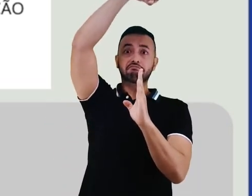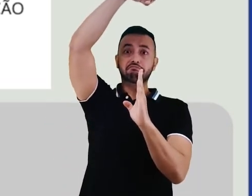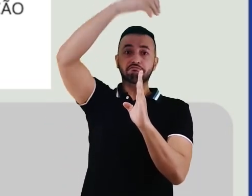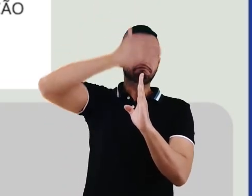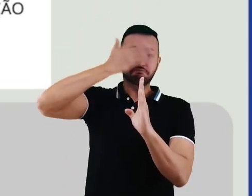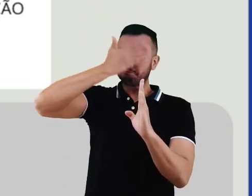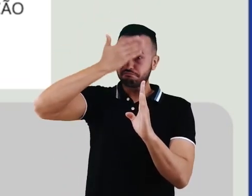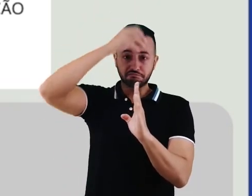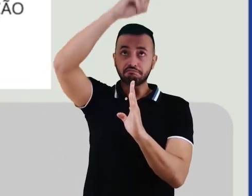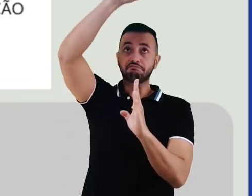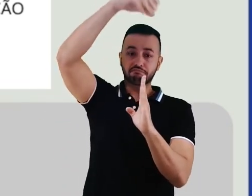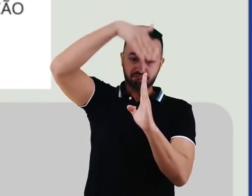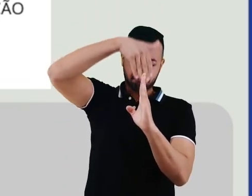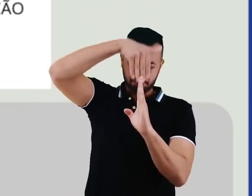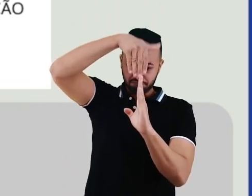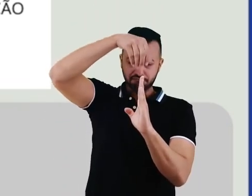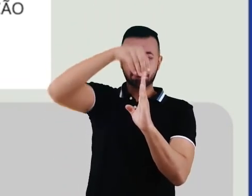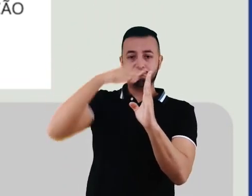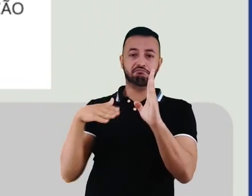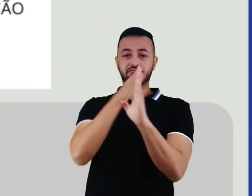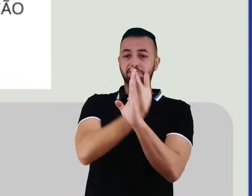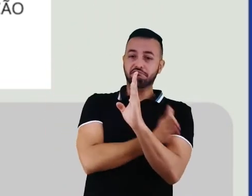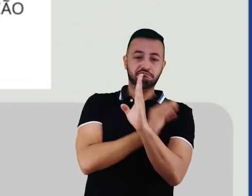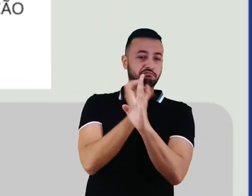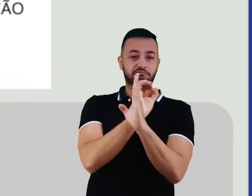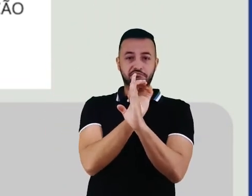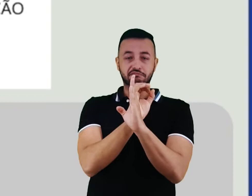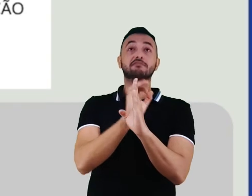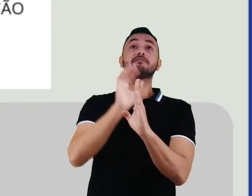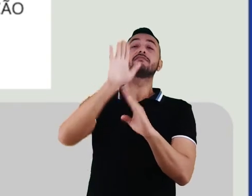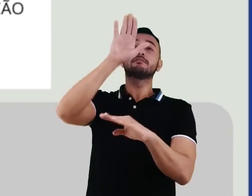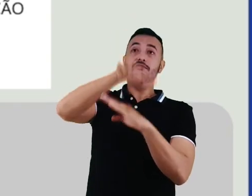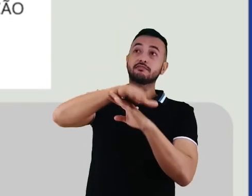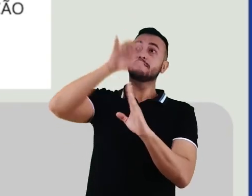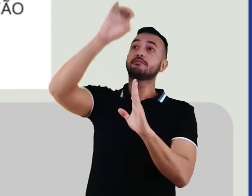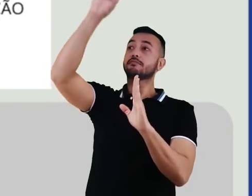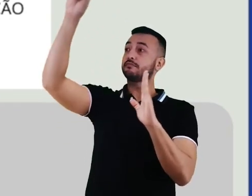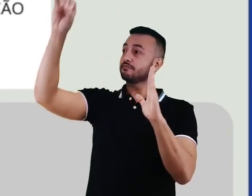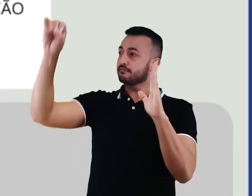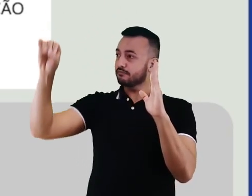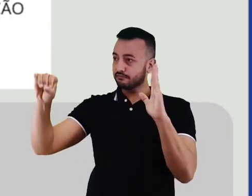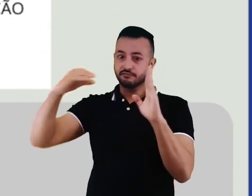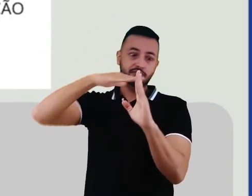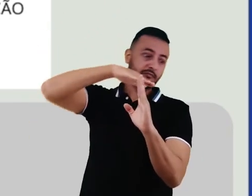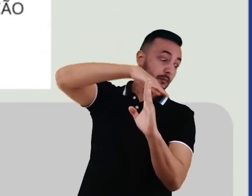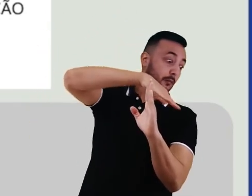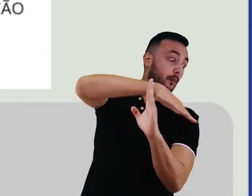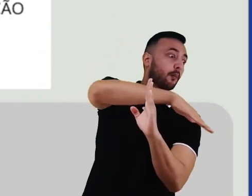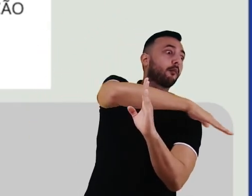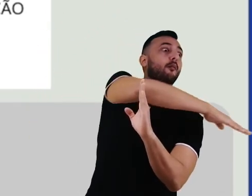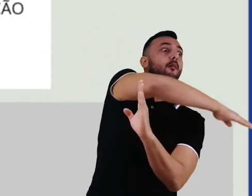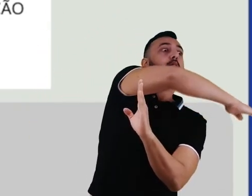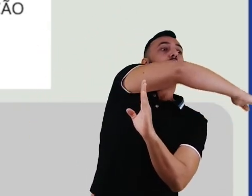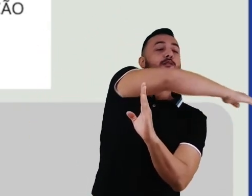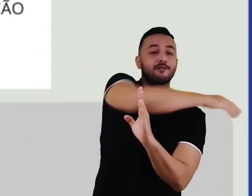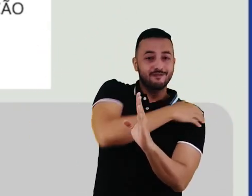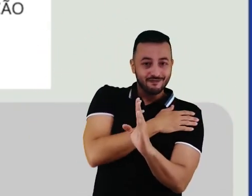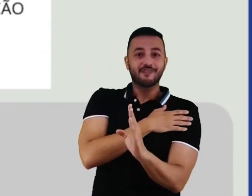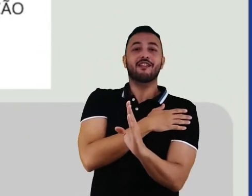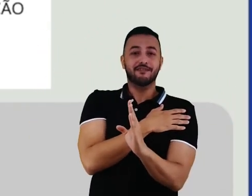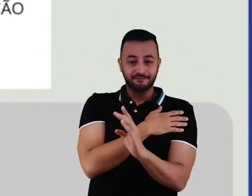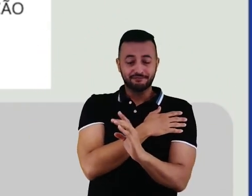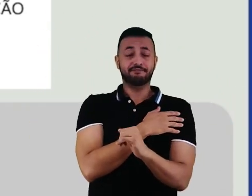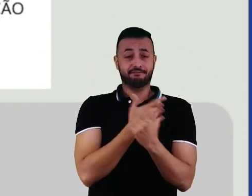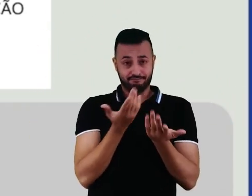se observa a sombra e à tarde mais comprida, devido à posição aparente do Sol no